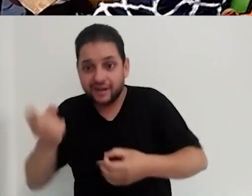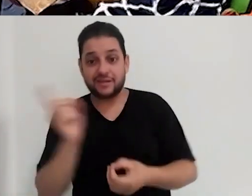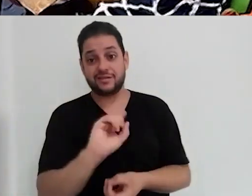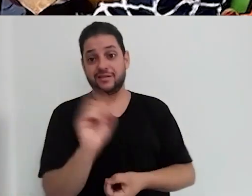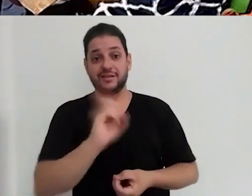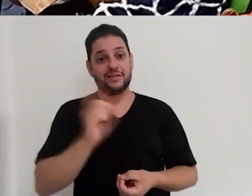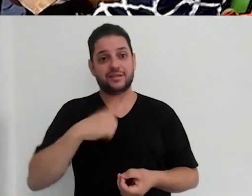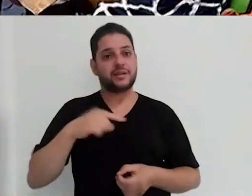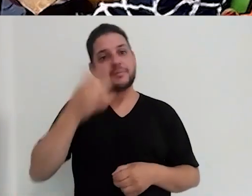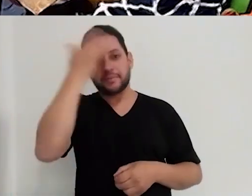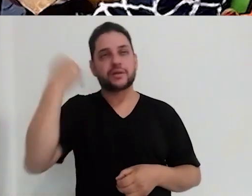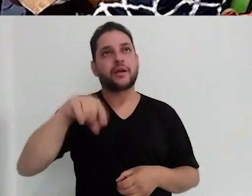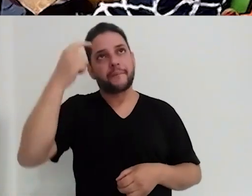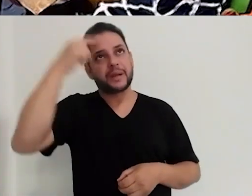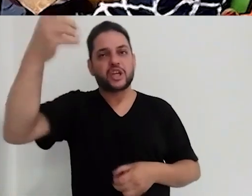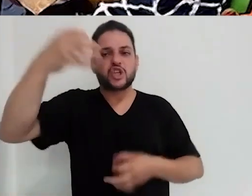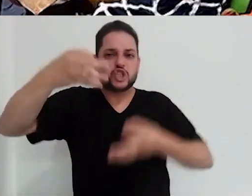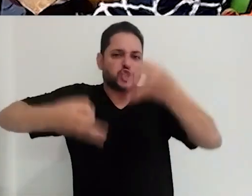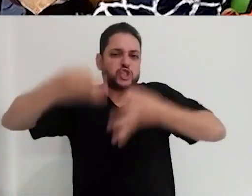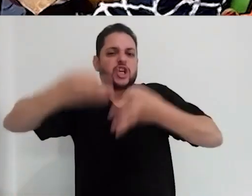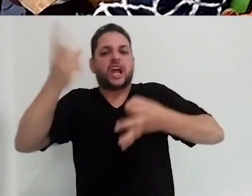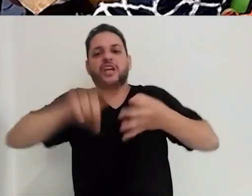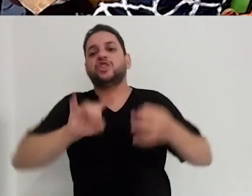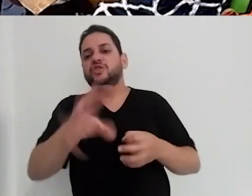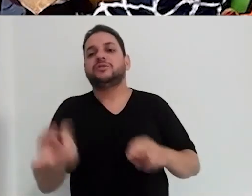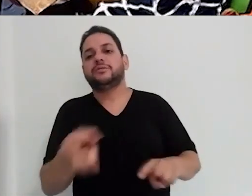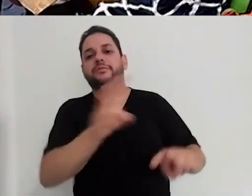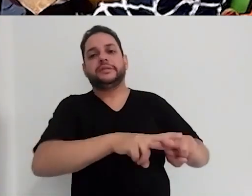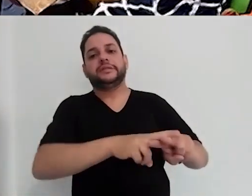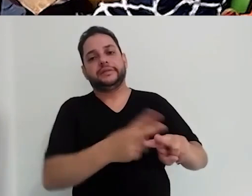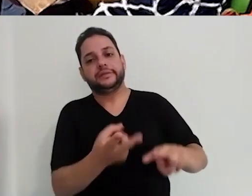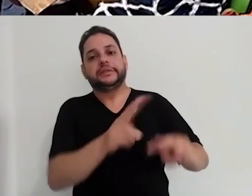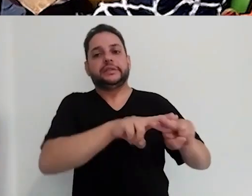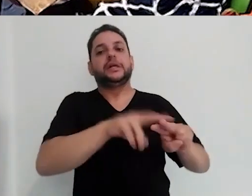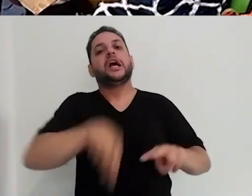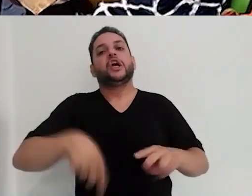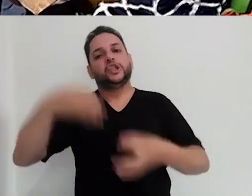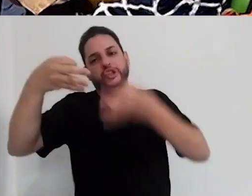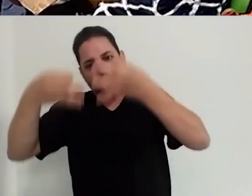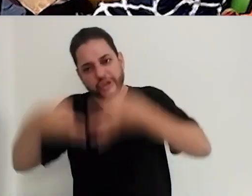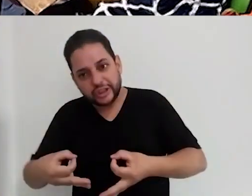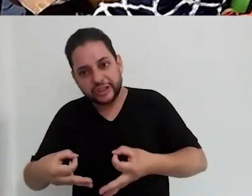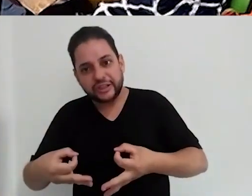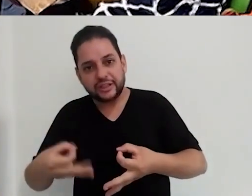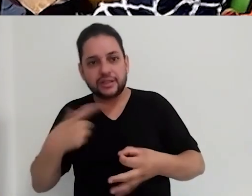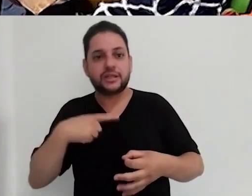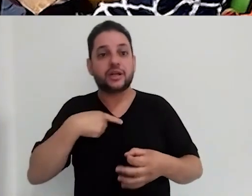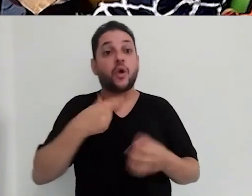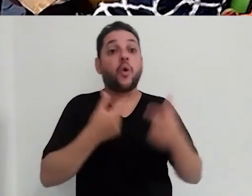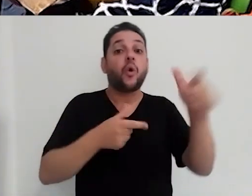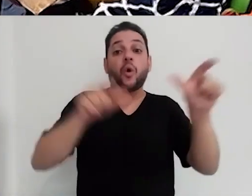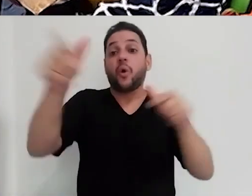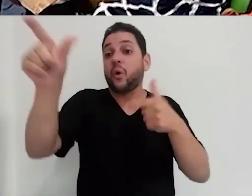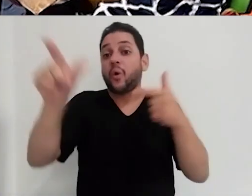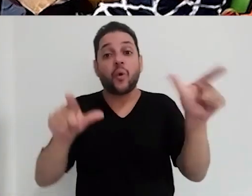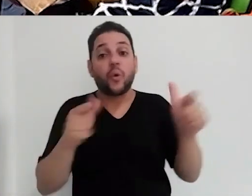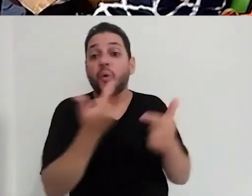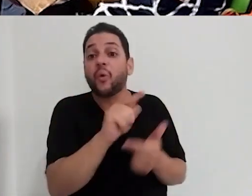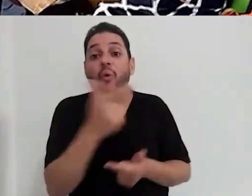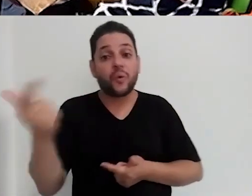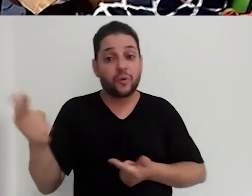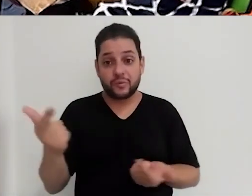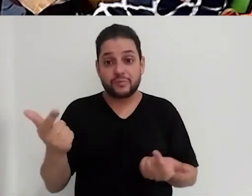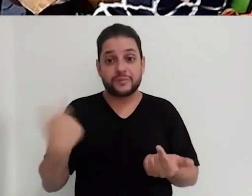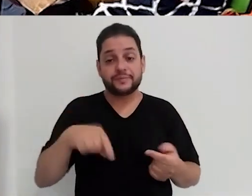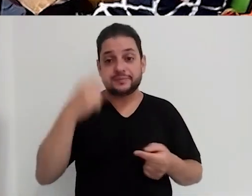é cadeia, de que não tem nenhuma outra solução. Que se você tentar implementar alguma outra solução, você está